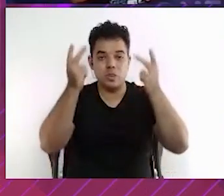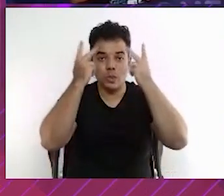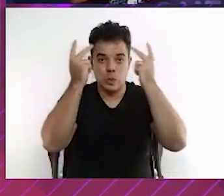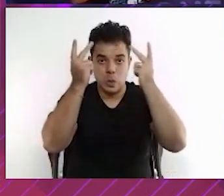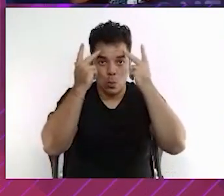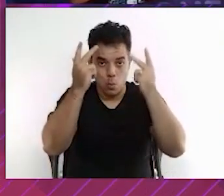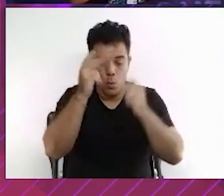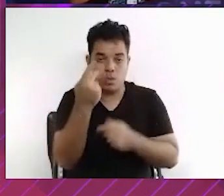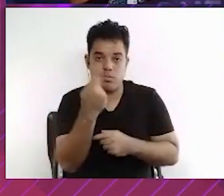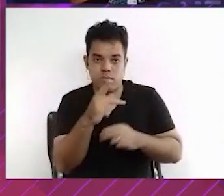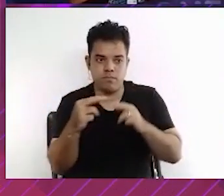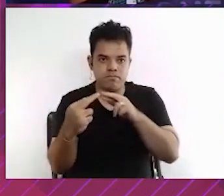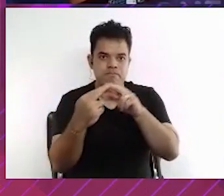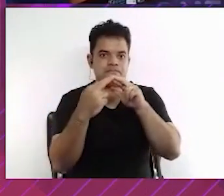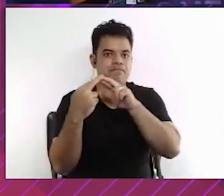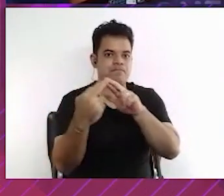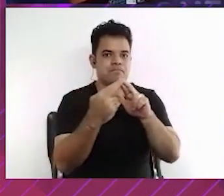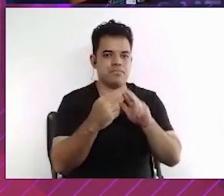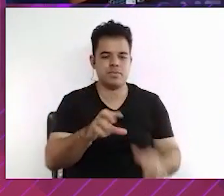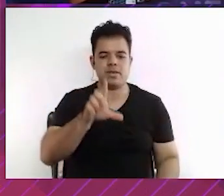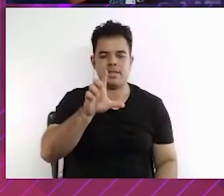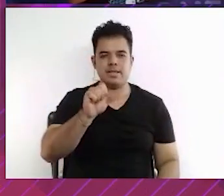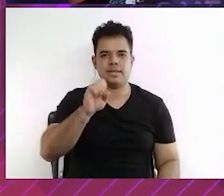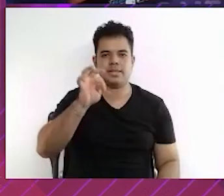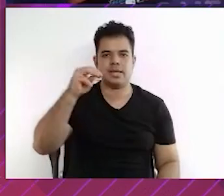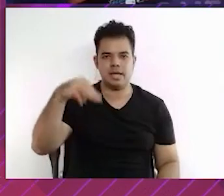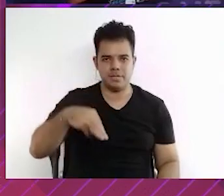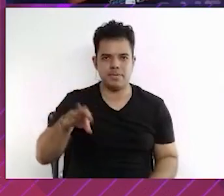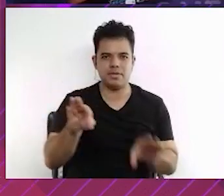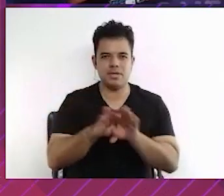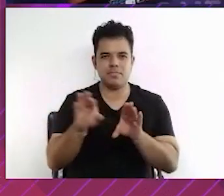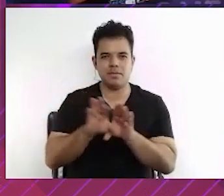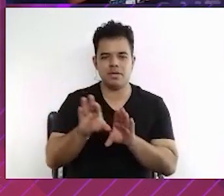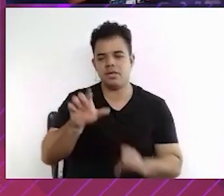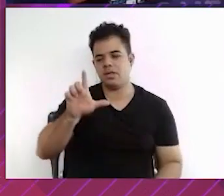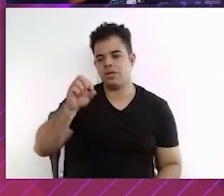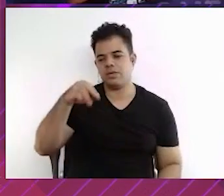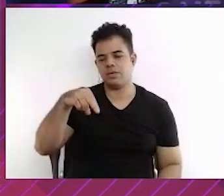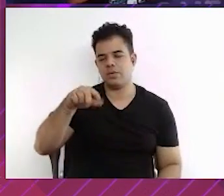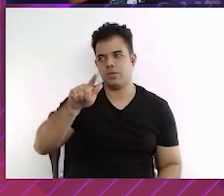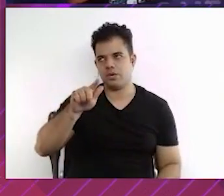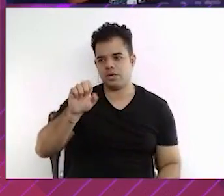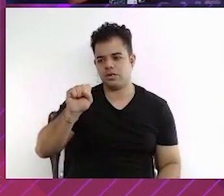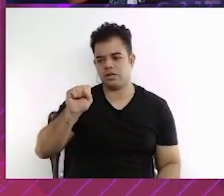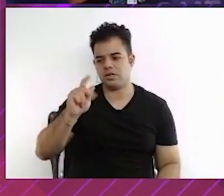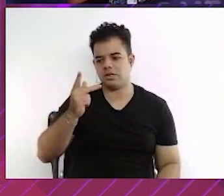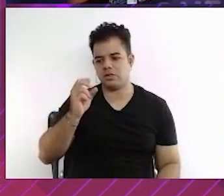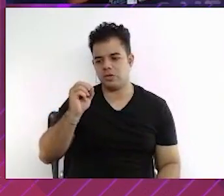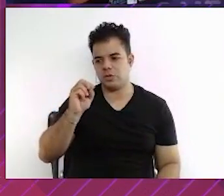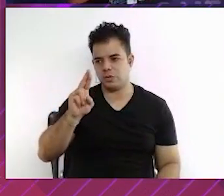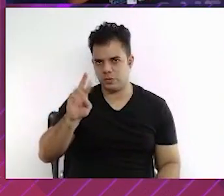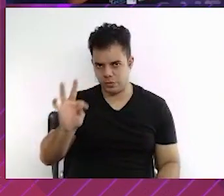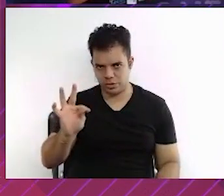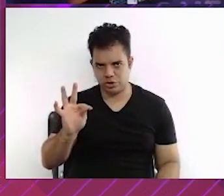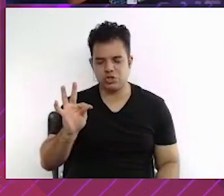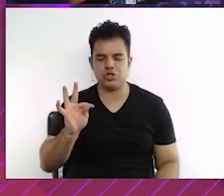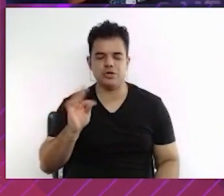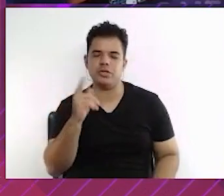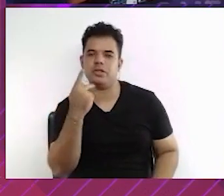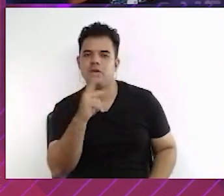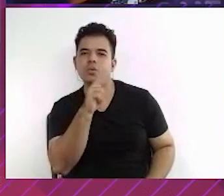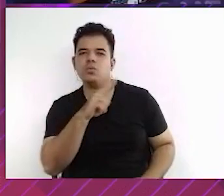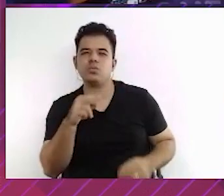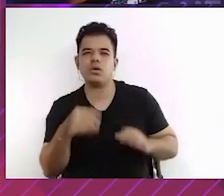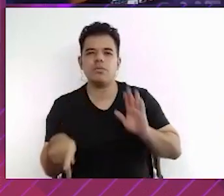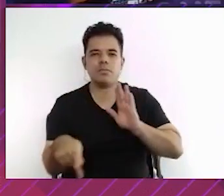recorrente, LSTM, Long Short Term Memory, que incorpora métodos